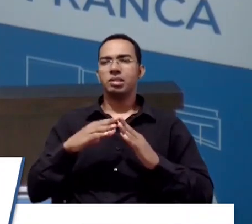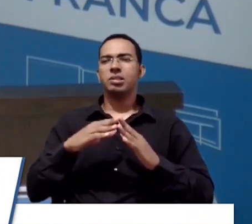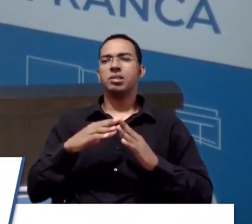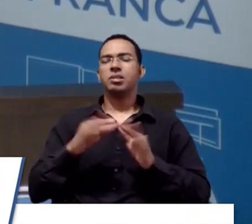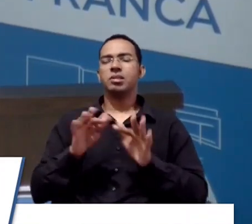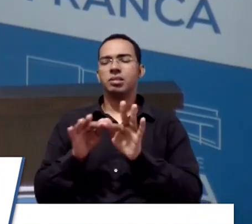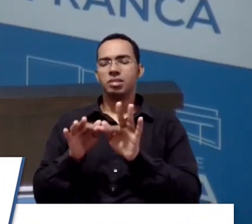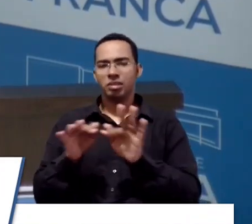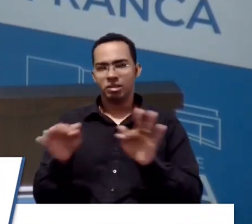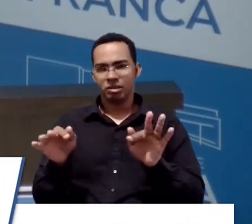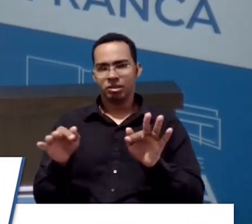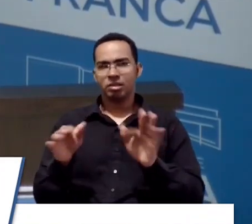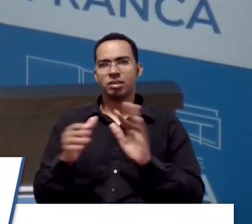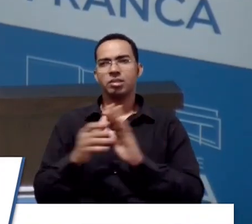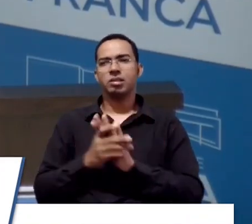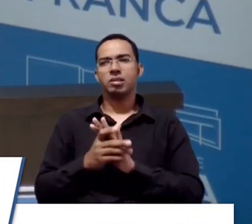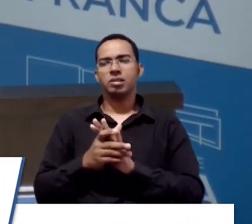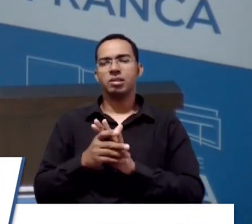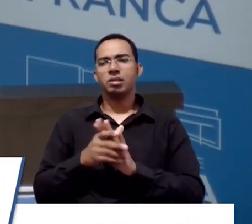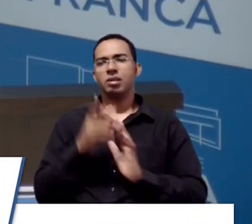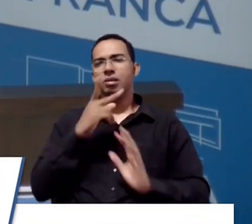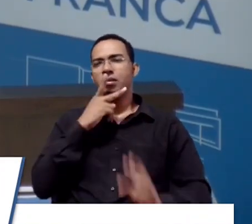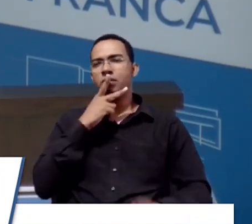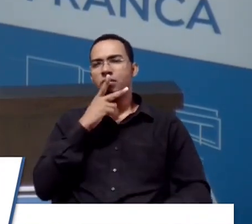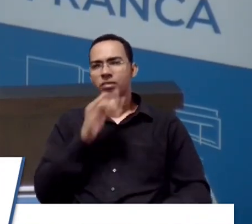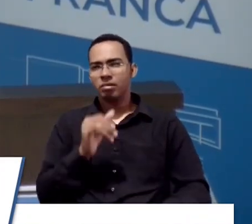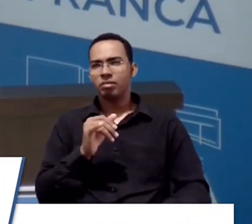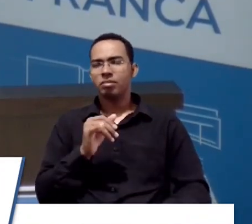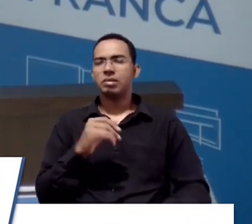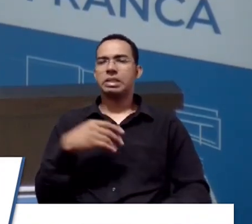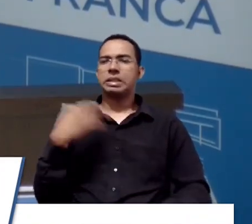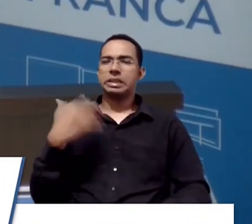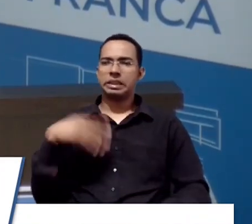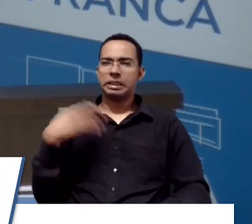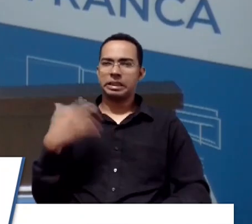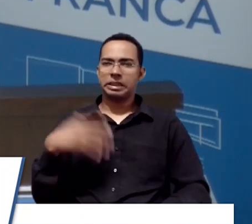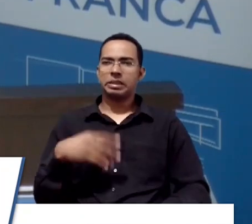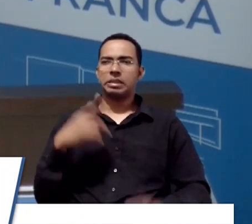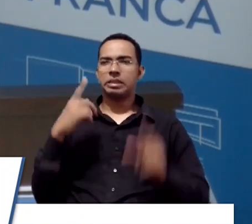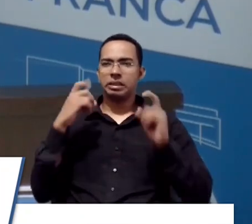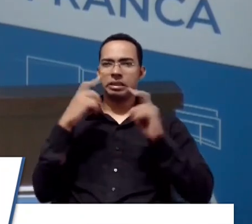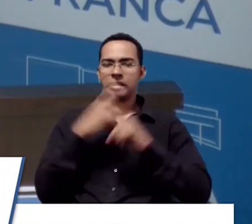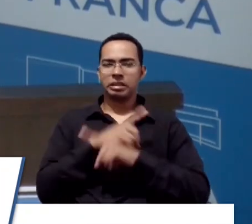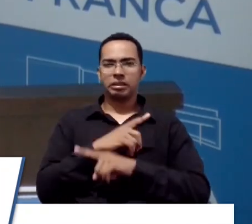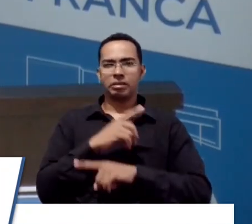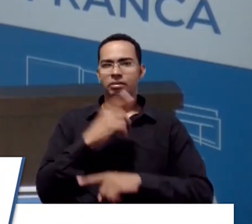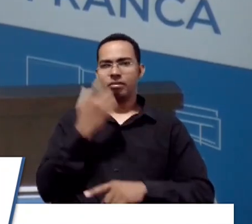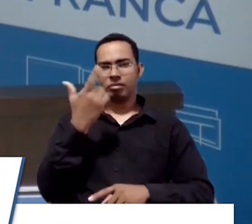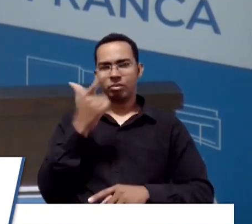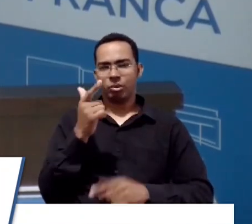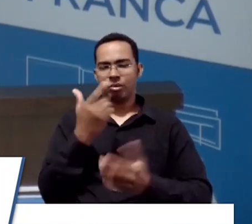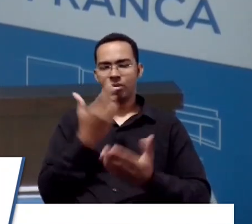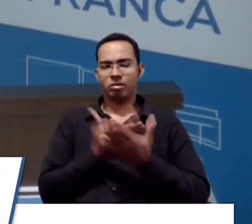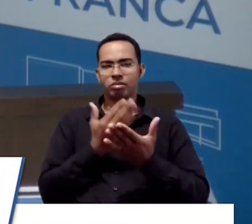humilde, um pai que era bananeiro, não tinha estudo,